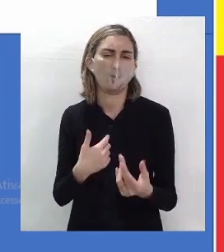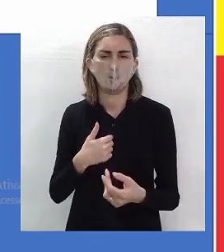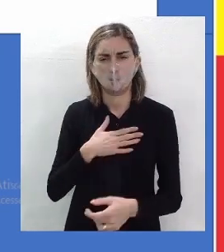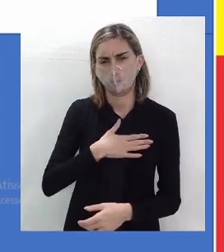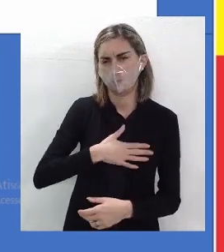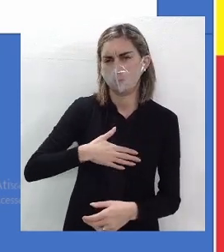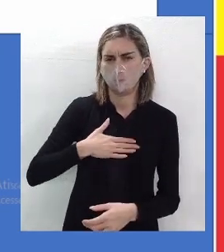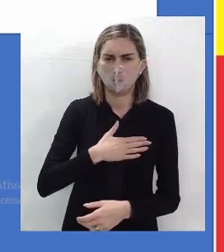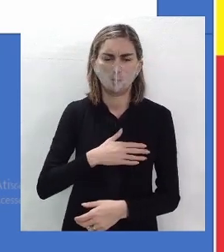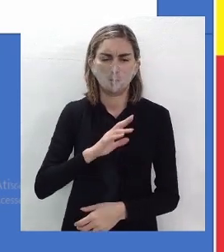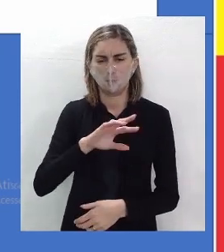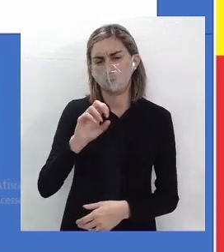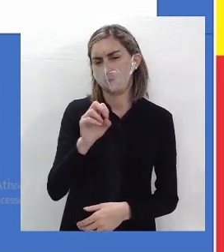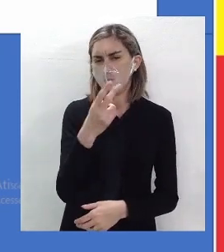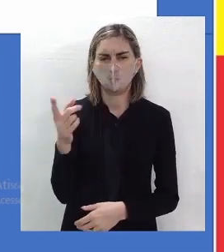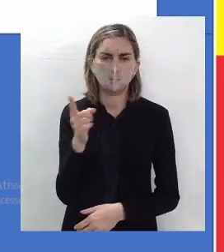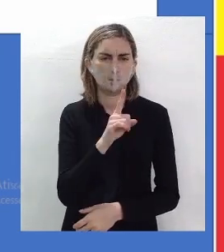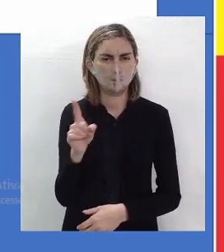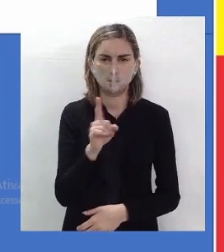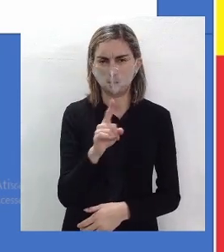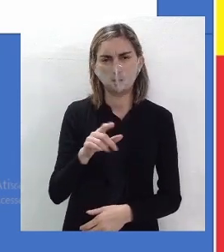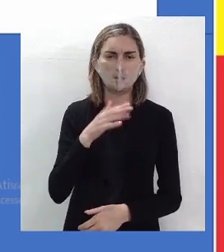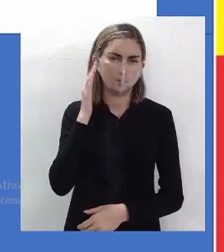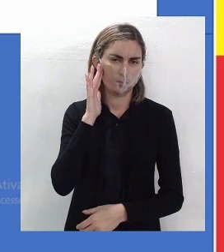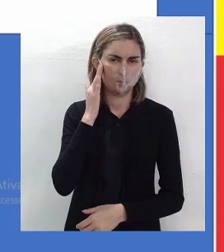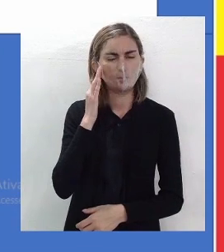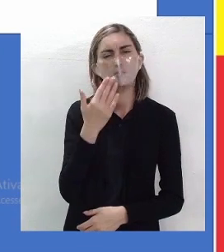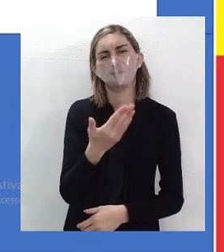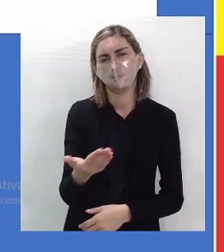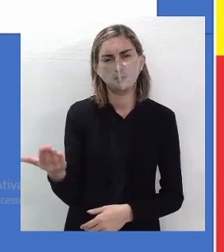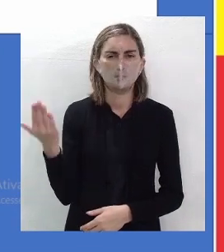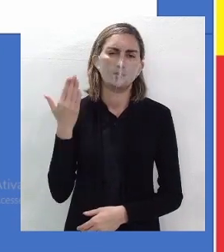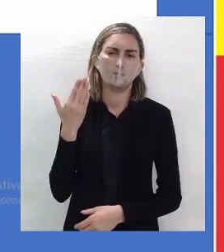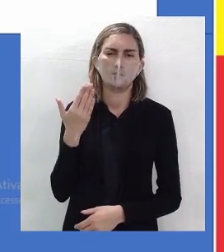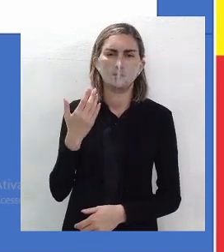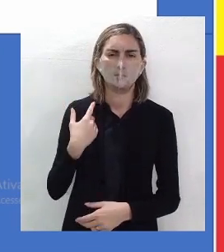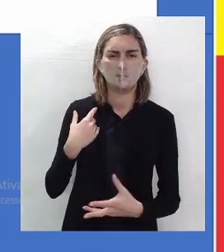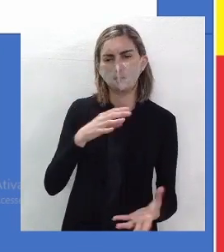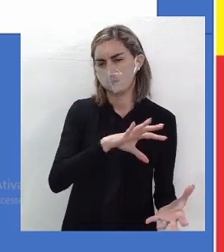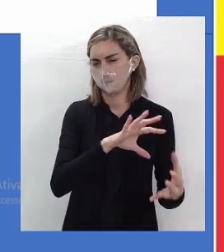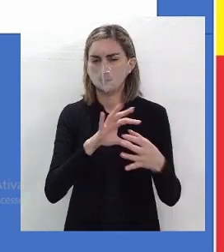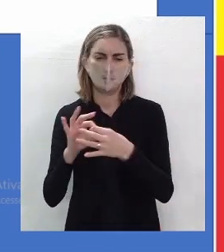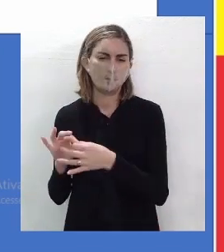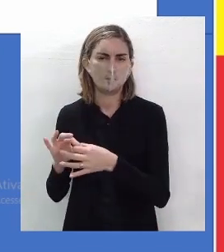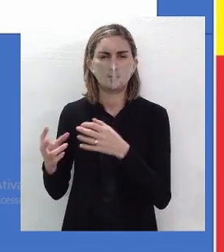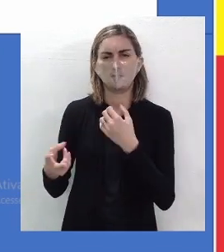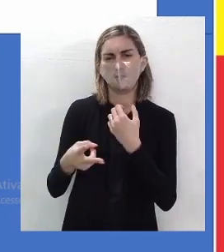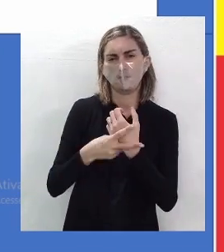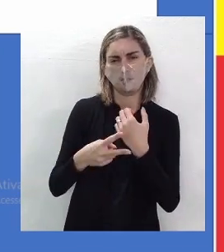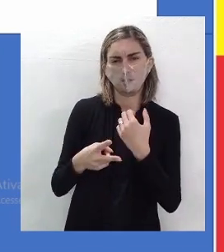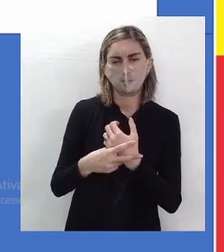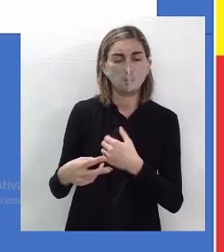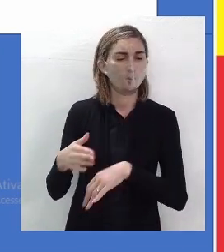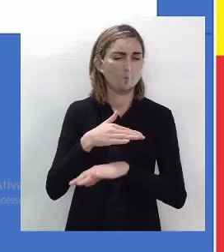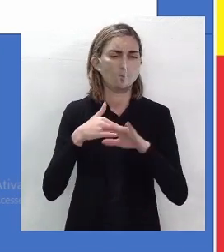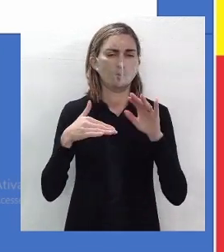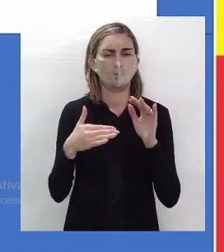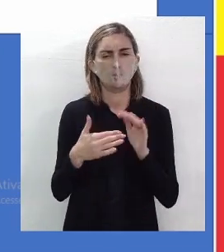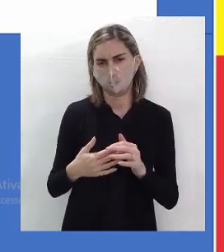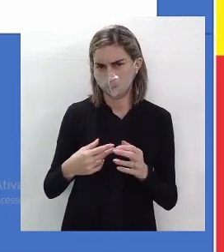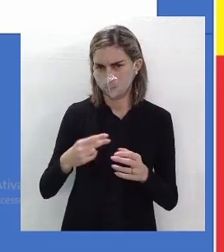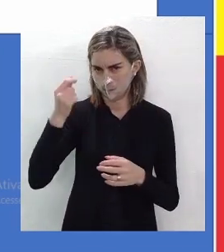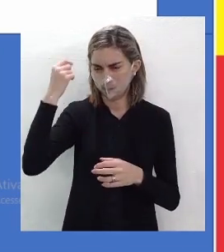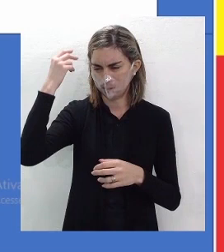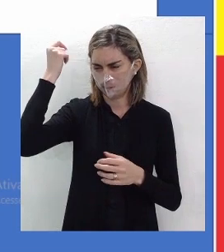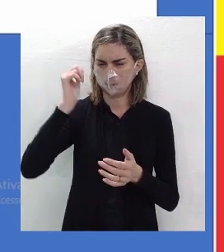gosta, não é? Ou não. Entendeu? Então, e aí ele faz a conjugação verbal todinha. Sabe aqueles